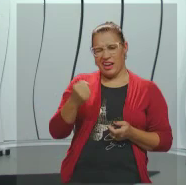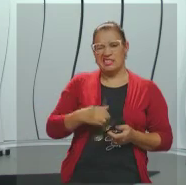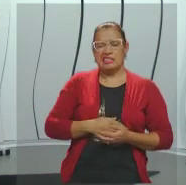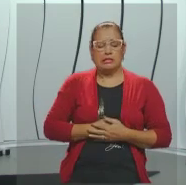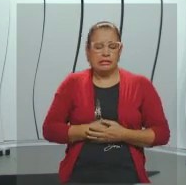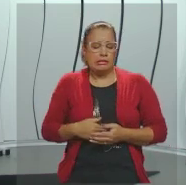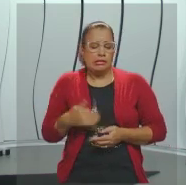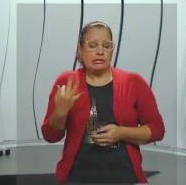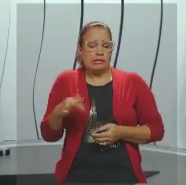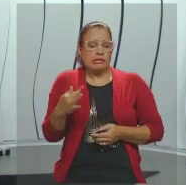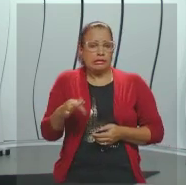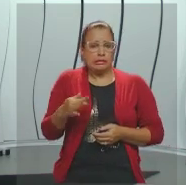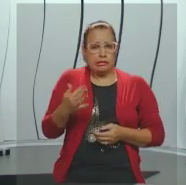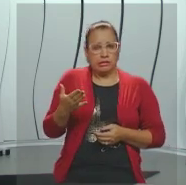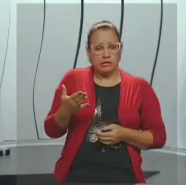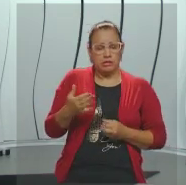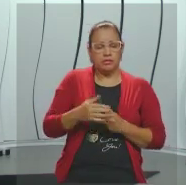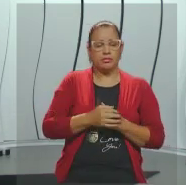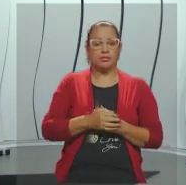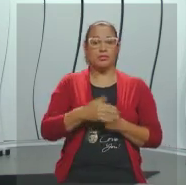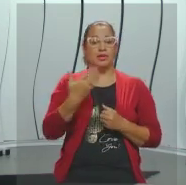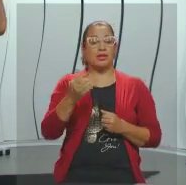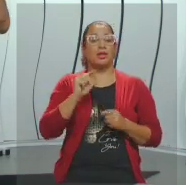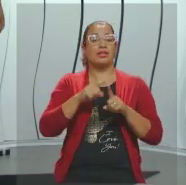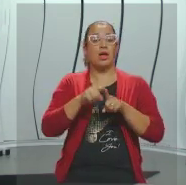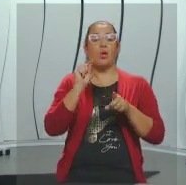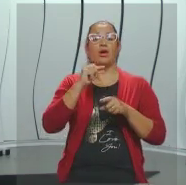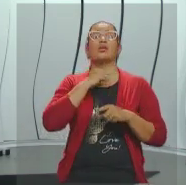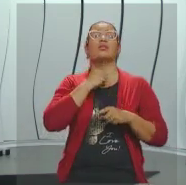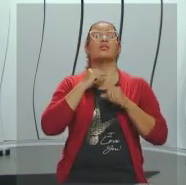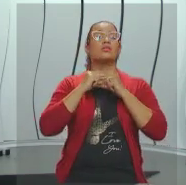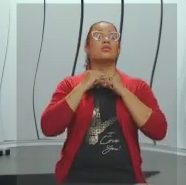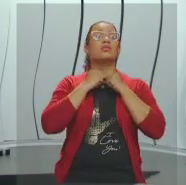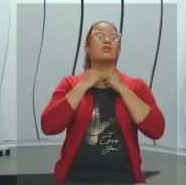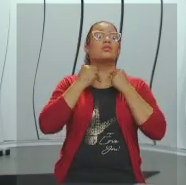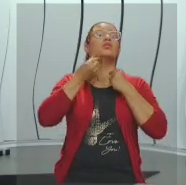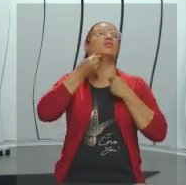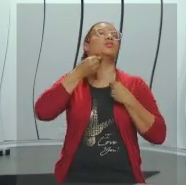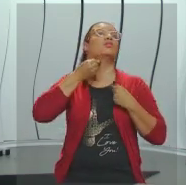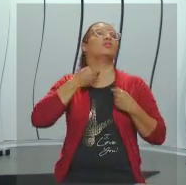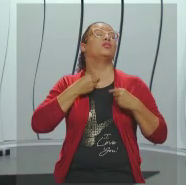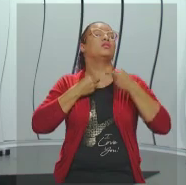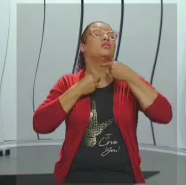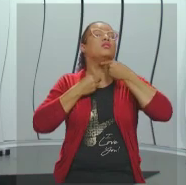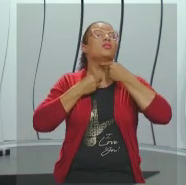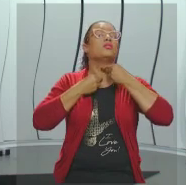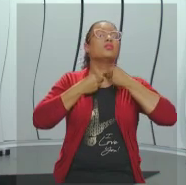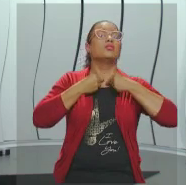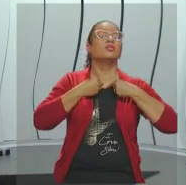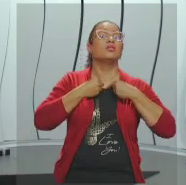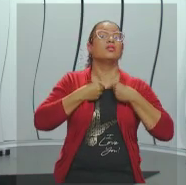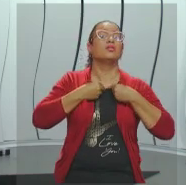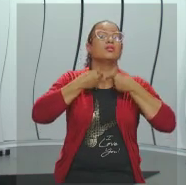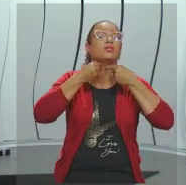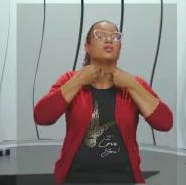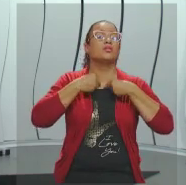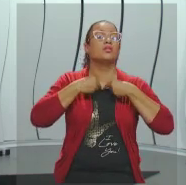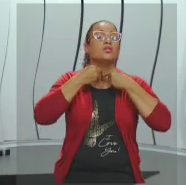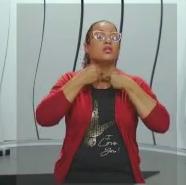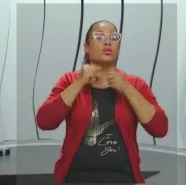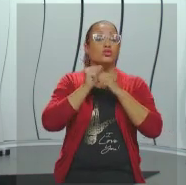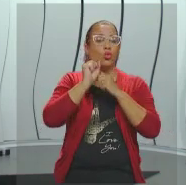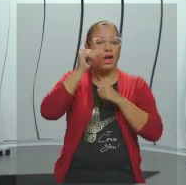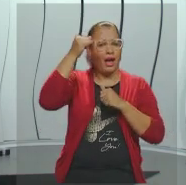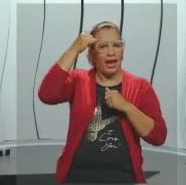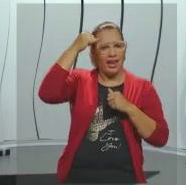mal, que não é legal. Então nós temos a epiglote na laringe, que vai ser um prolongamento dessa laringe, que vai